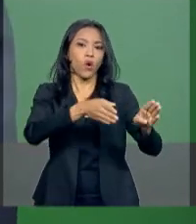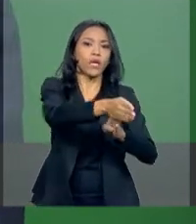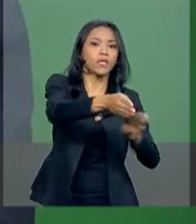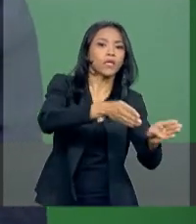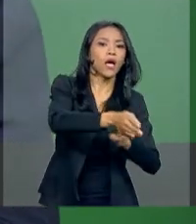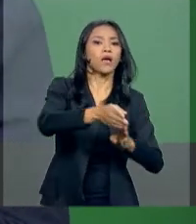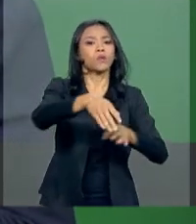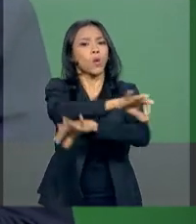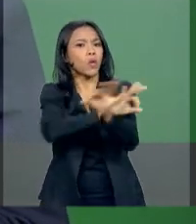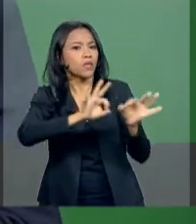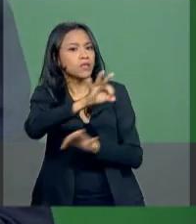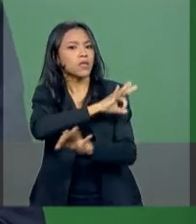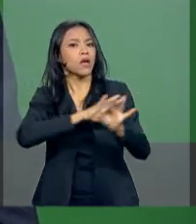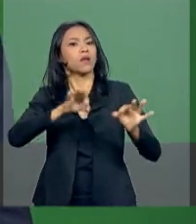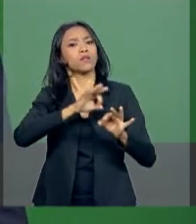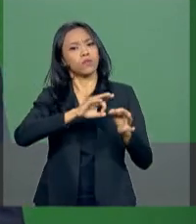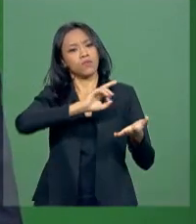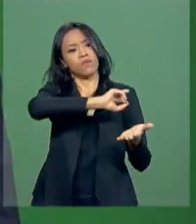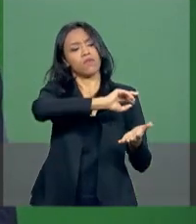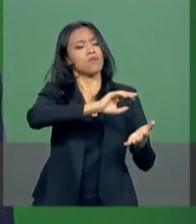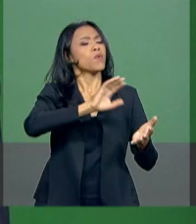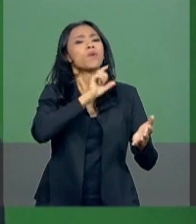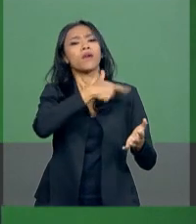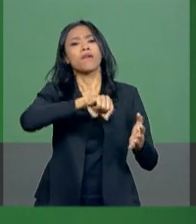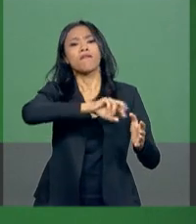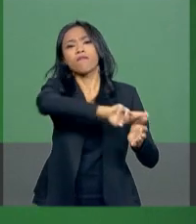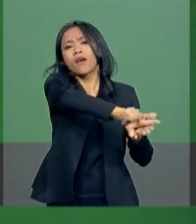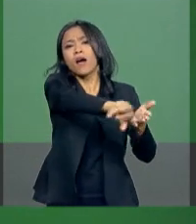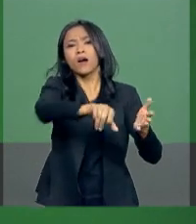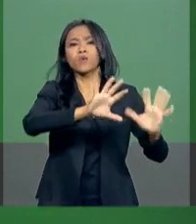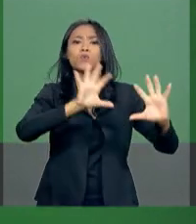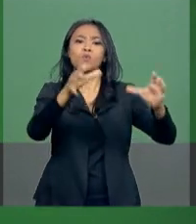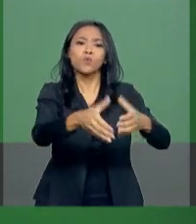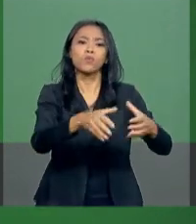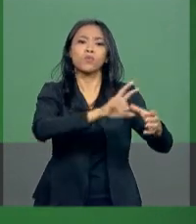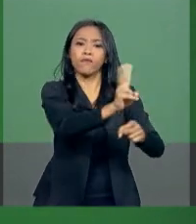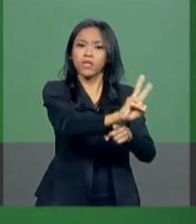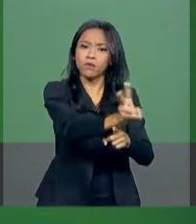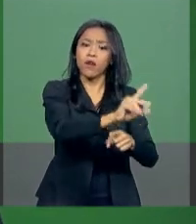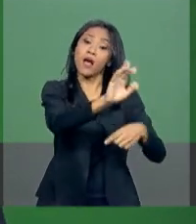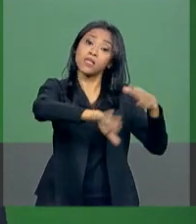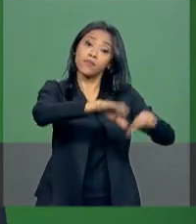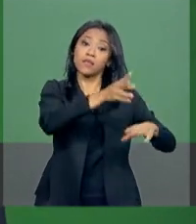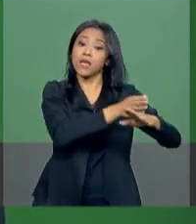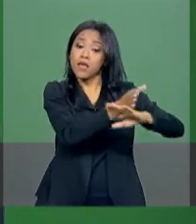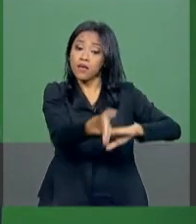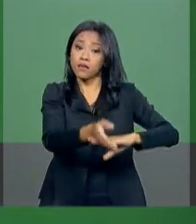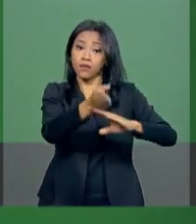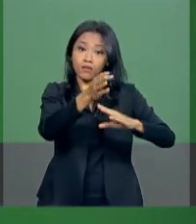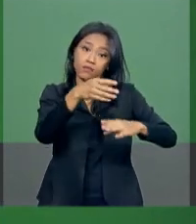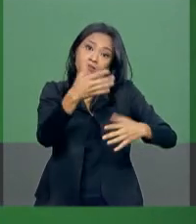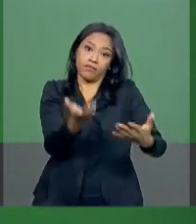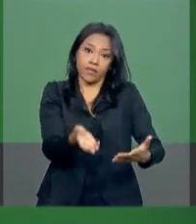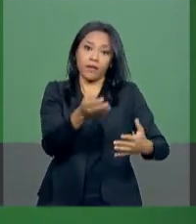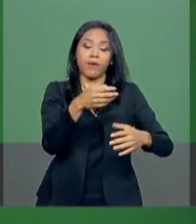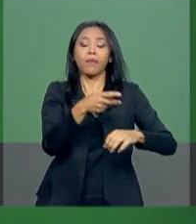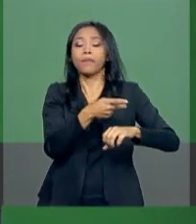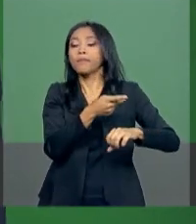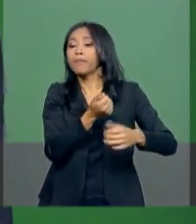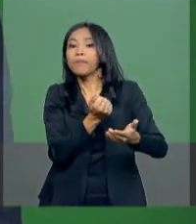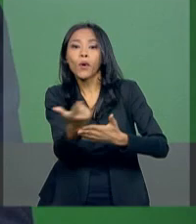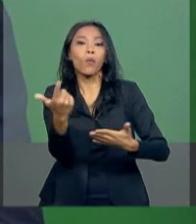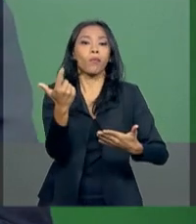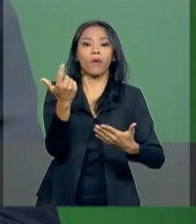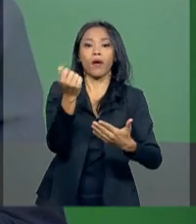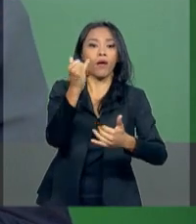bem organizada de os segmentos de imigrantes ao migrante que vai a roma em busca de comprar alguma coisa ao migrante que vai a roma